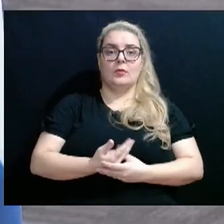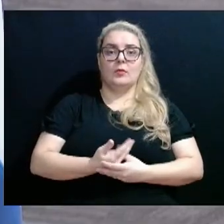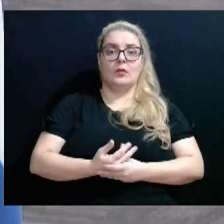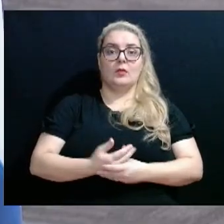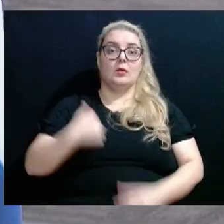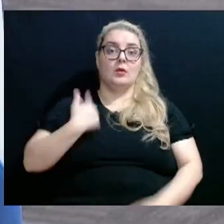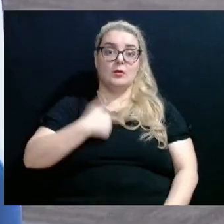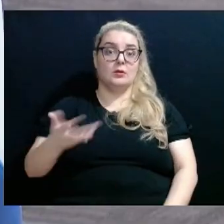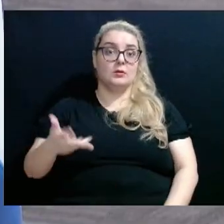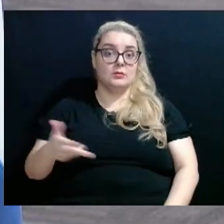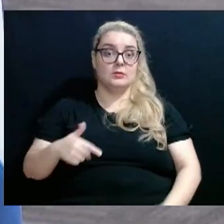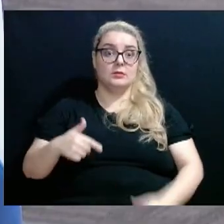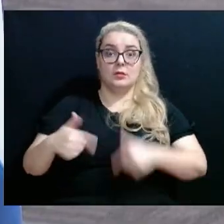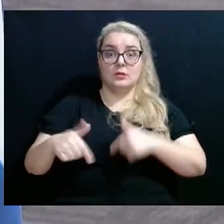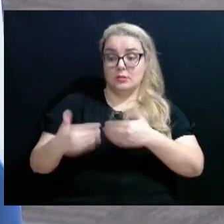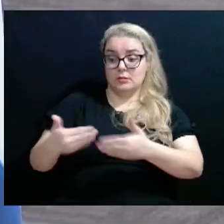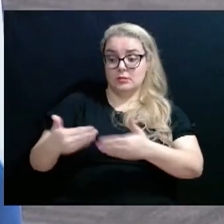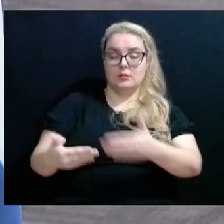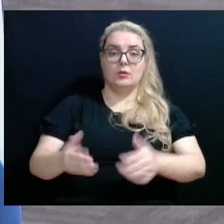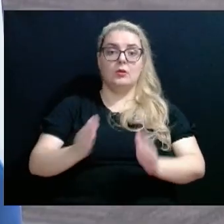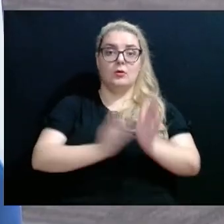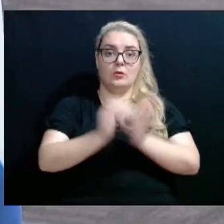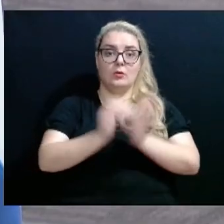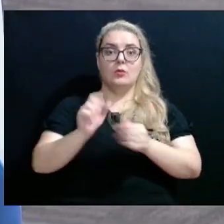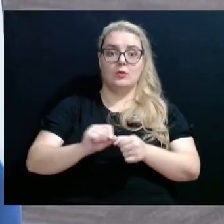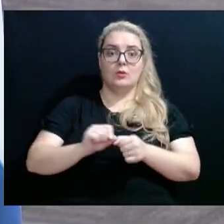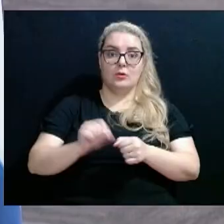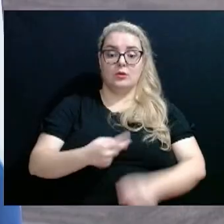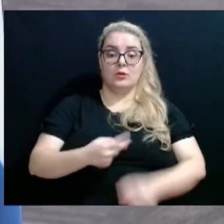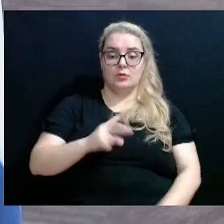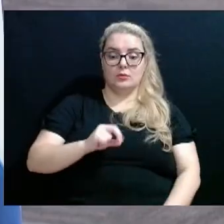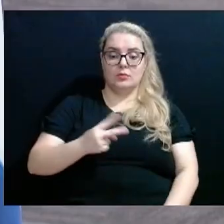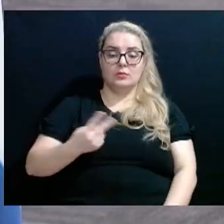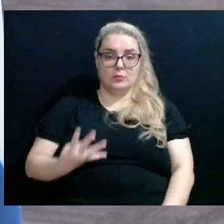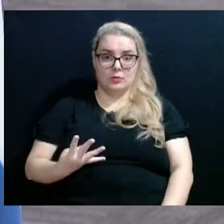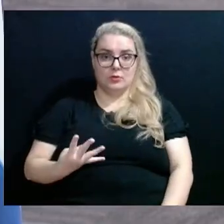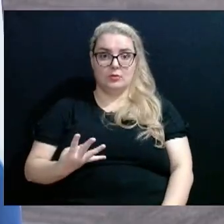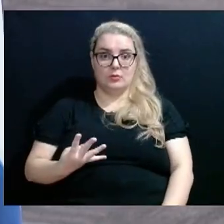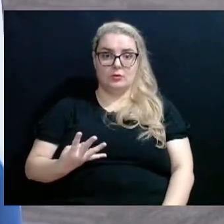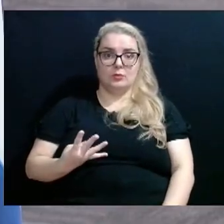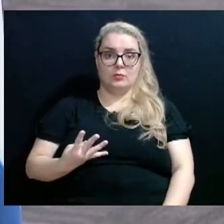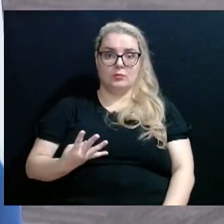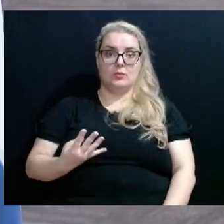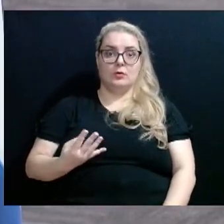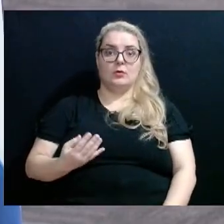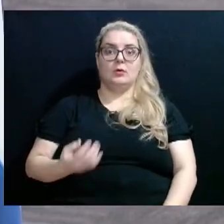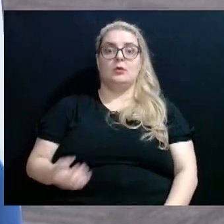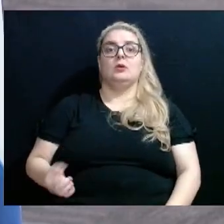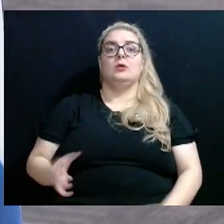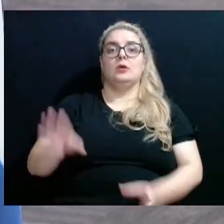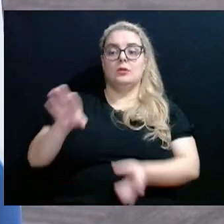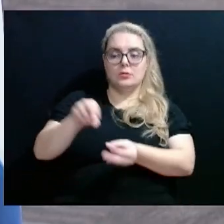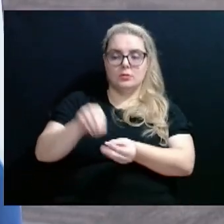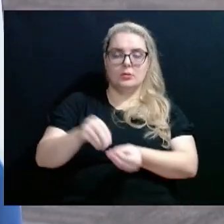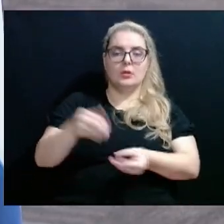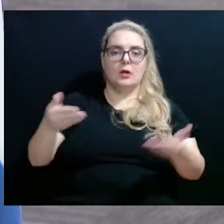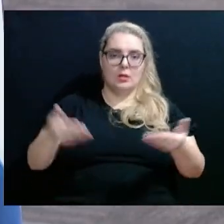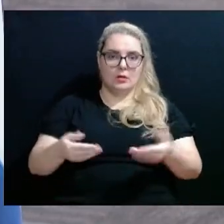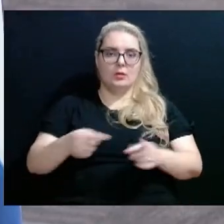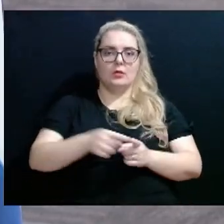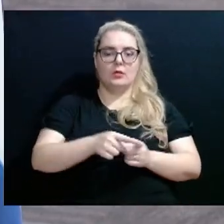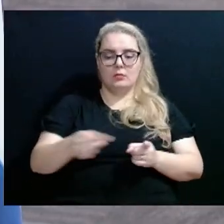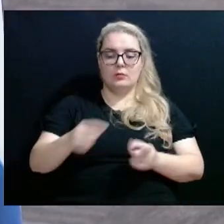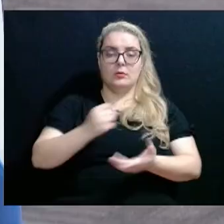o concurso que foi feito em 2024, ele se exaure, ele se conclui agora o prazo para